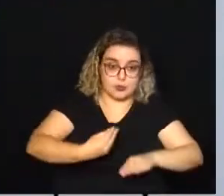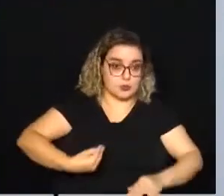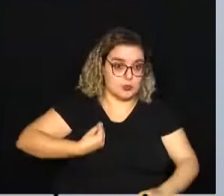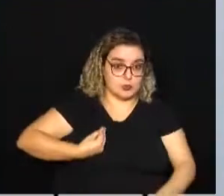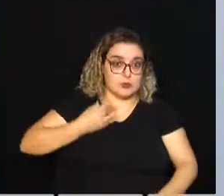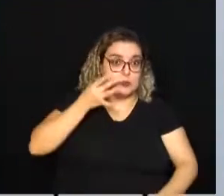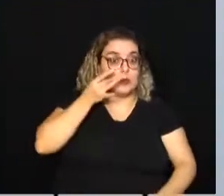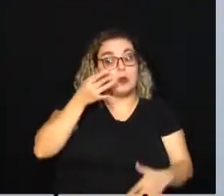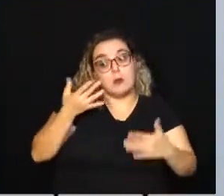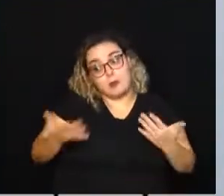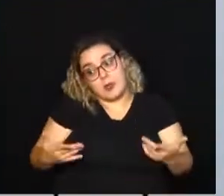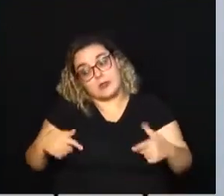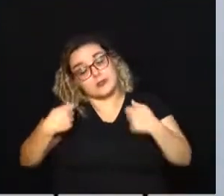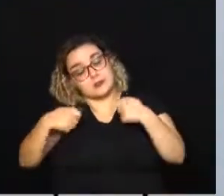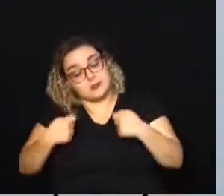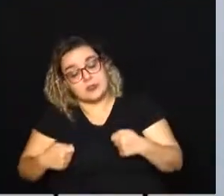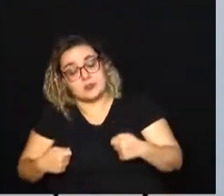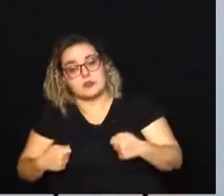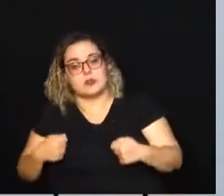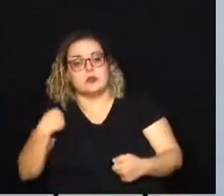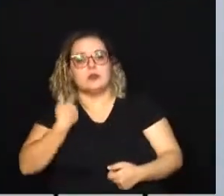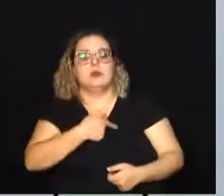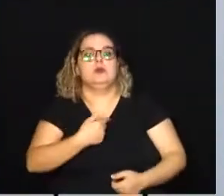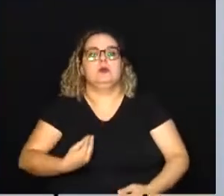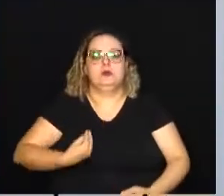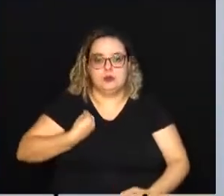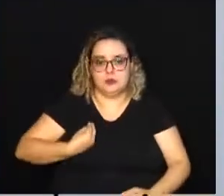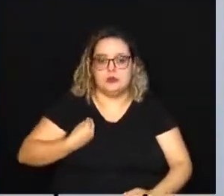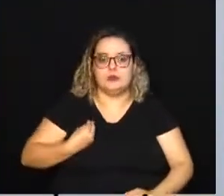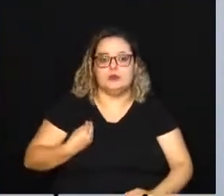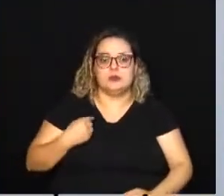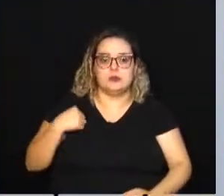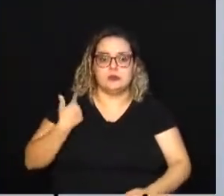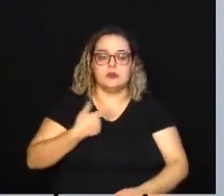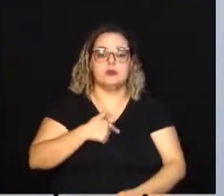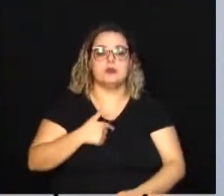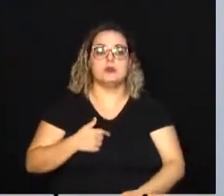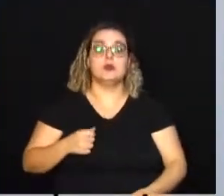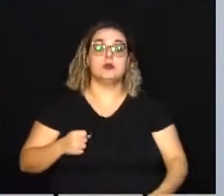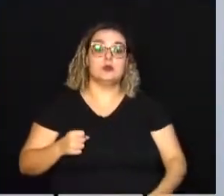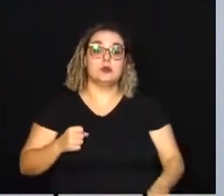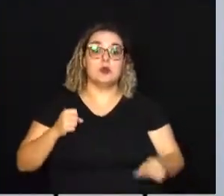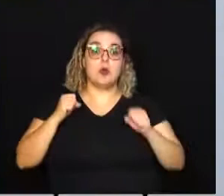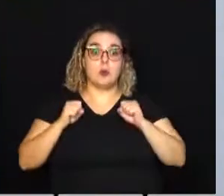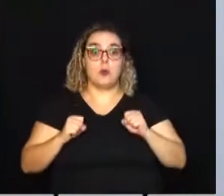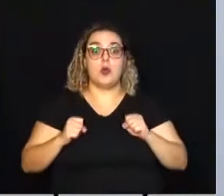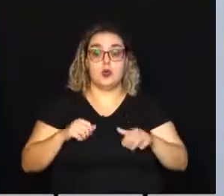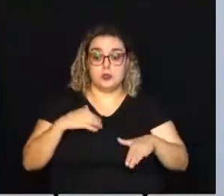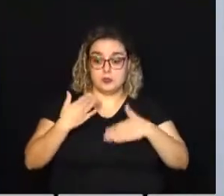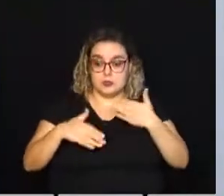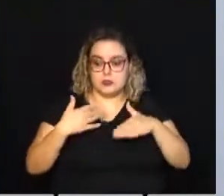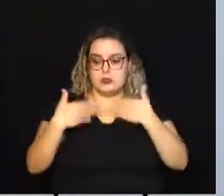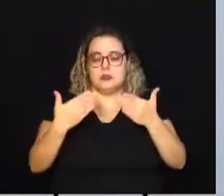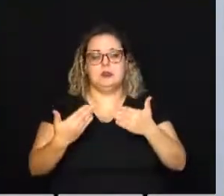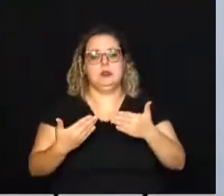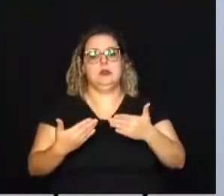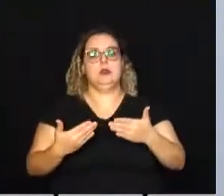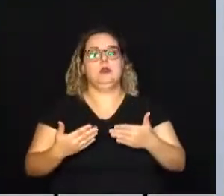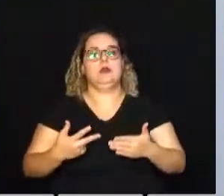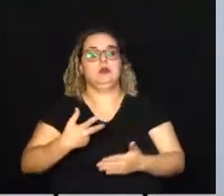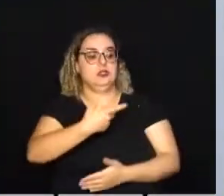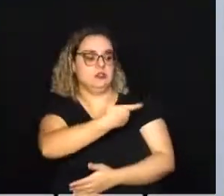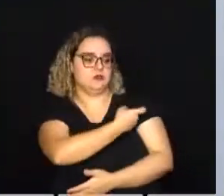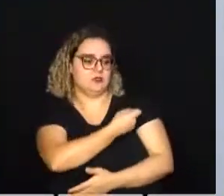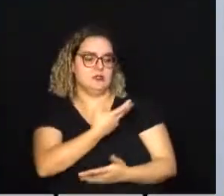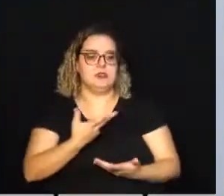da situação que a gente está vivendo. Então, que a gente crie as condições, que a gente possa acelerar o plano de imunização, que a gente possa melhorar